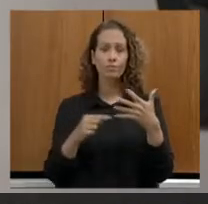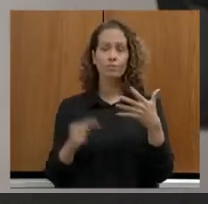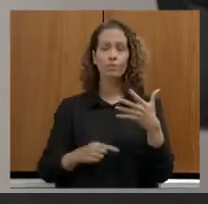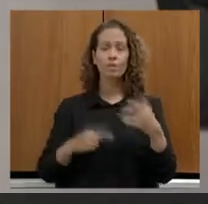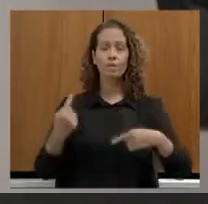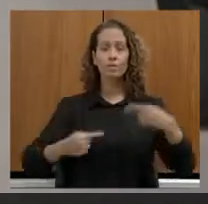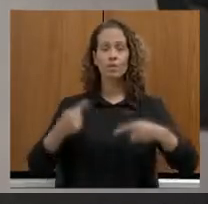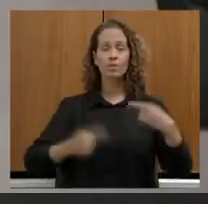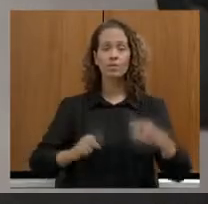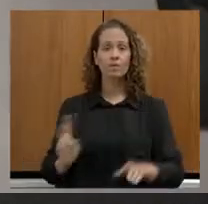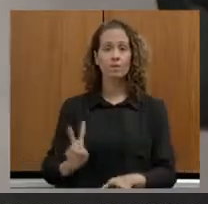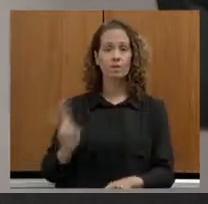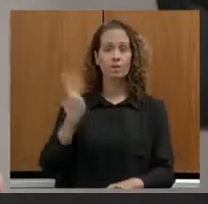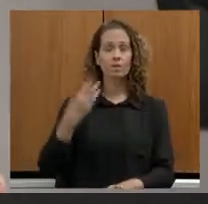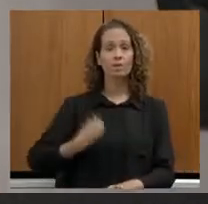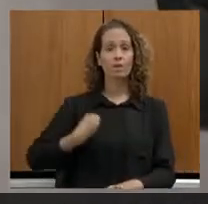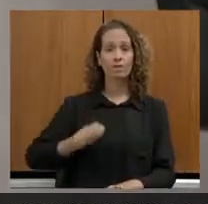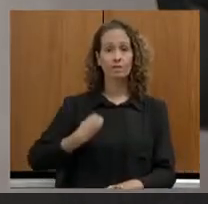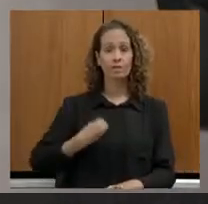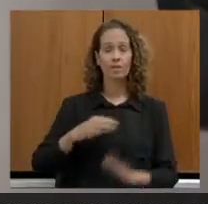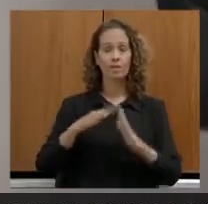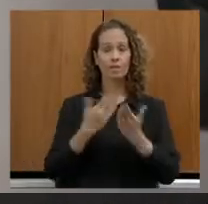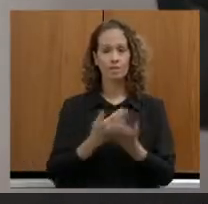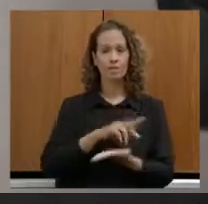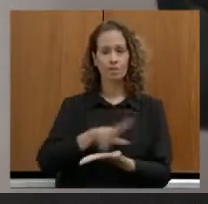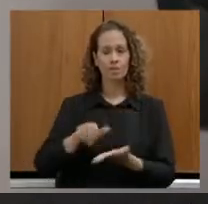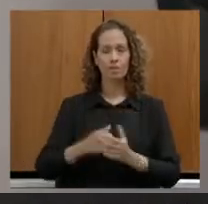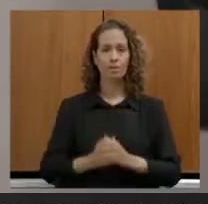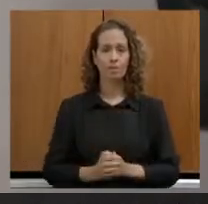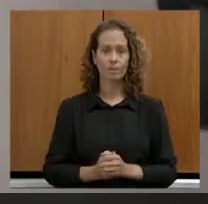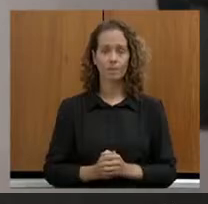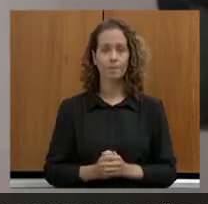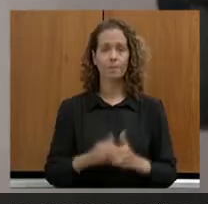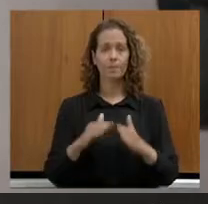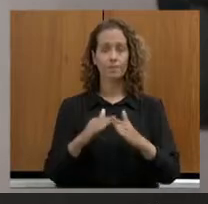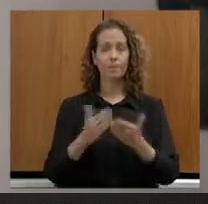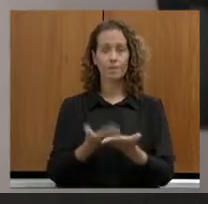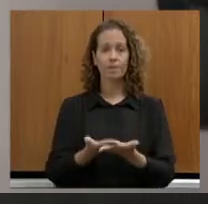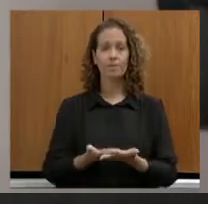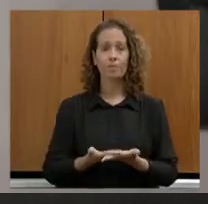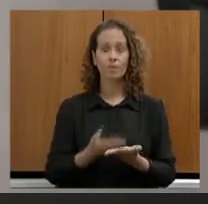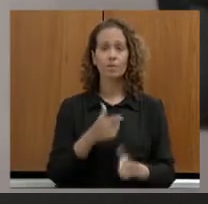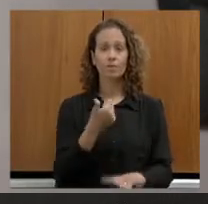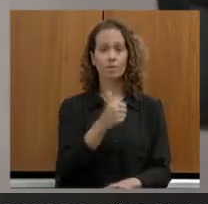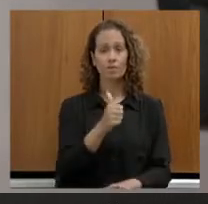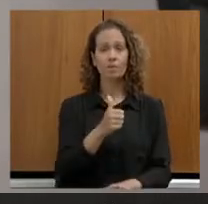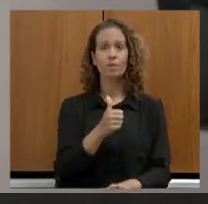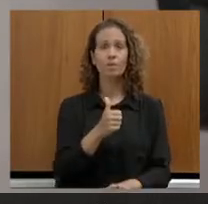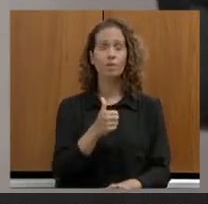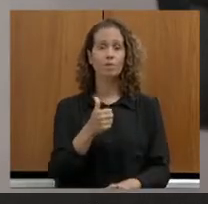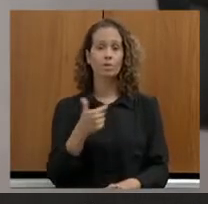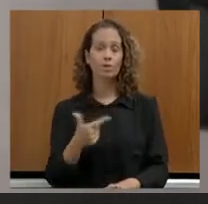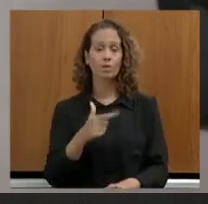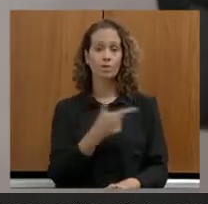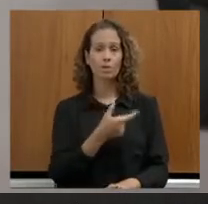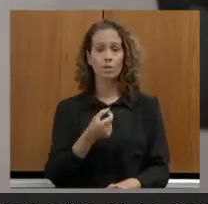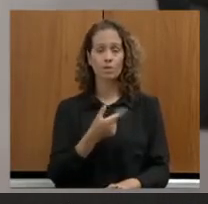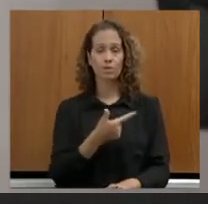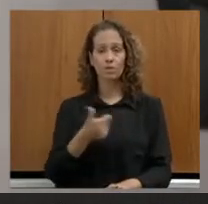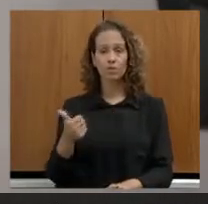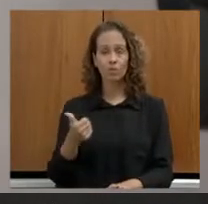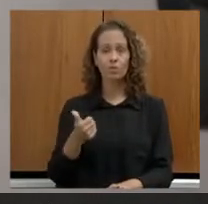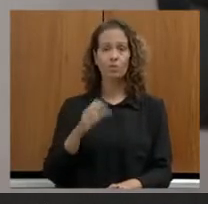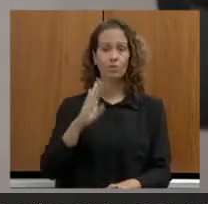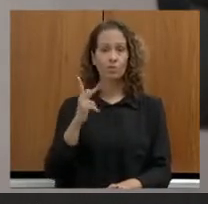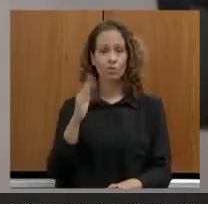da política de valorização à Vida nas escolas requerimento Como estão as 1.002 2021 de